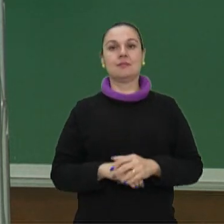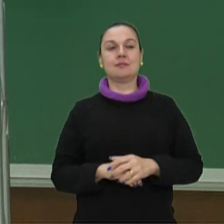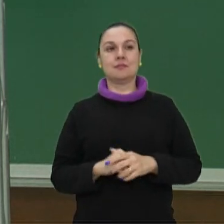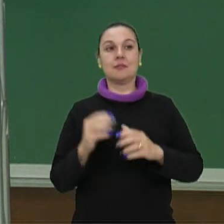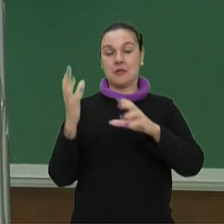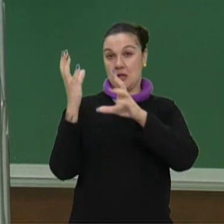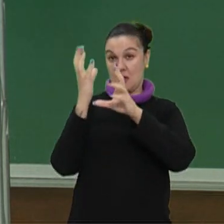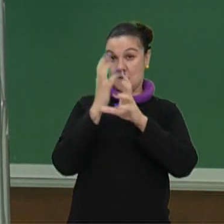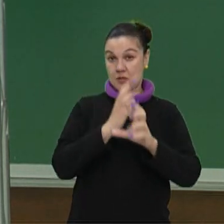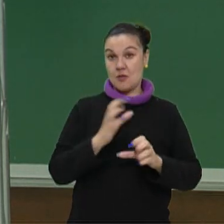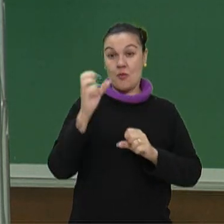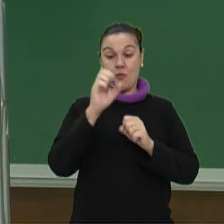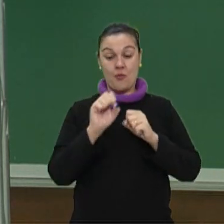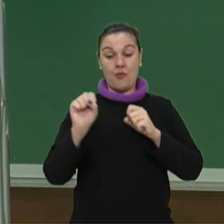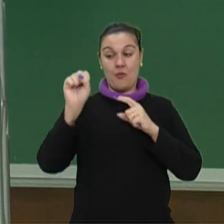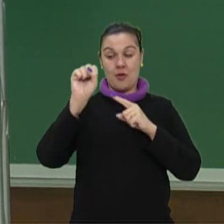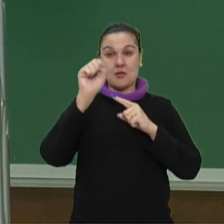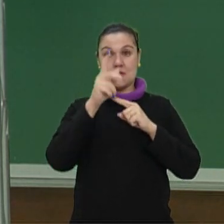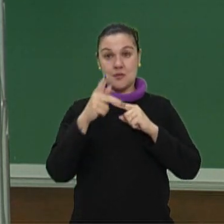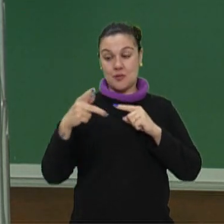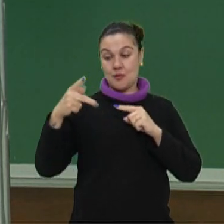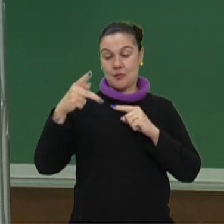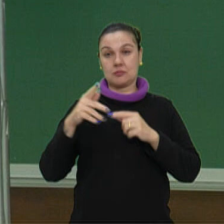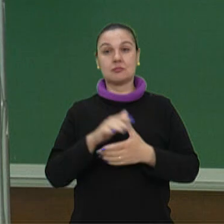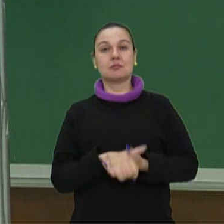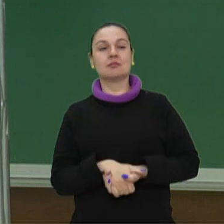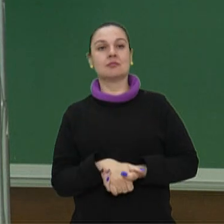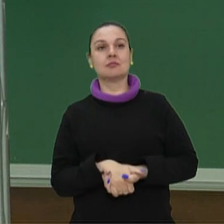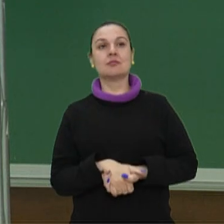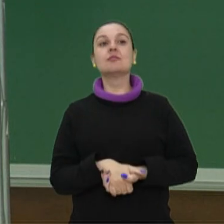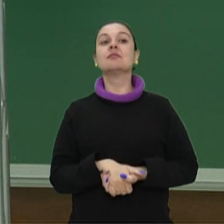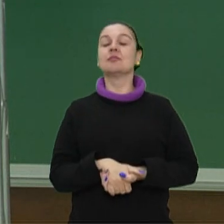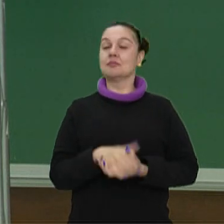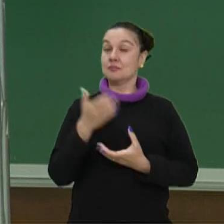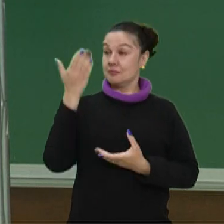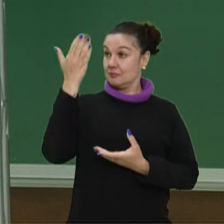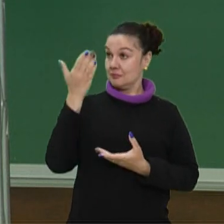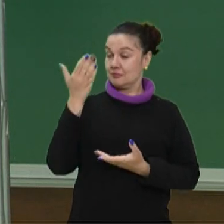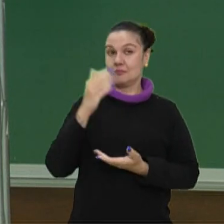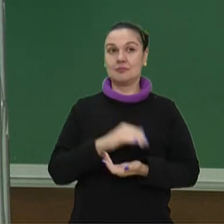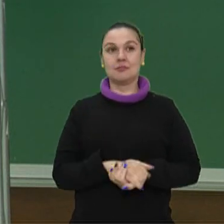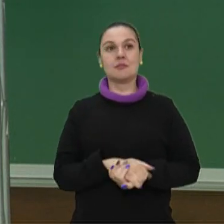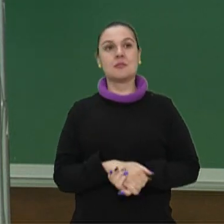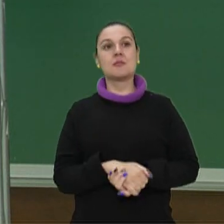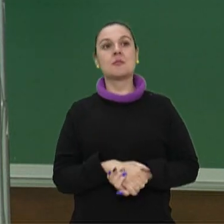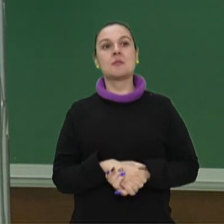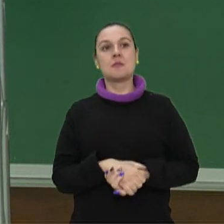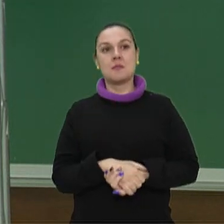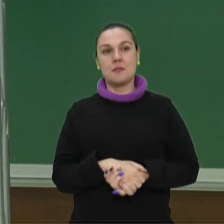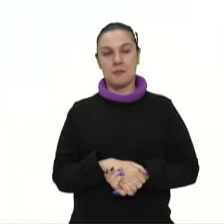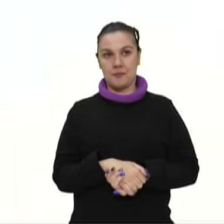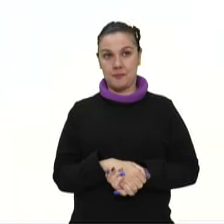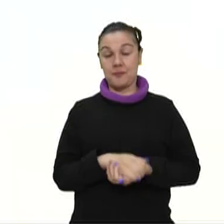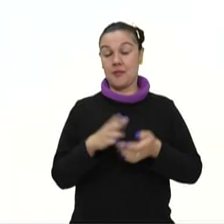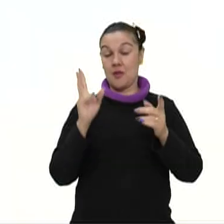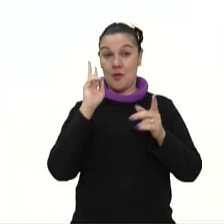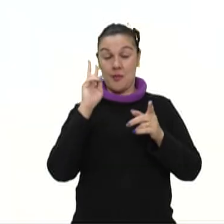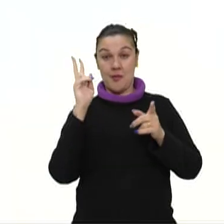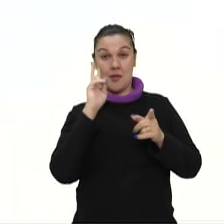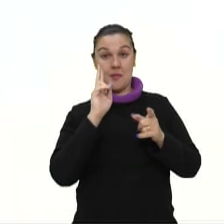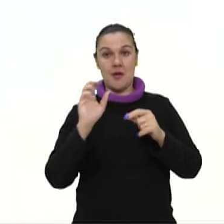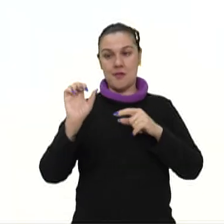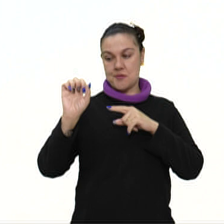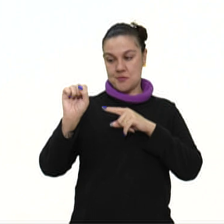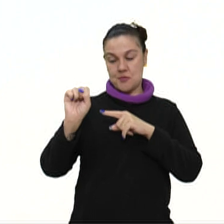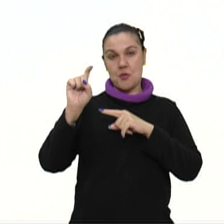talvez consiga, através disso, descobrir quais são as raízes. Vamos lá. Bom, lembrando que a soma das